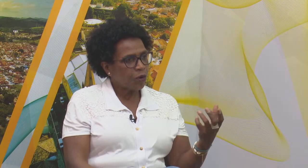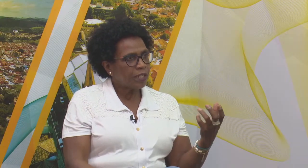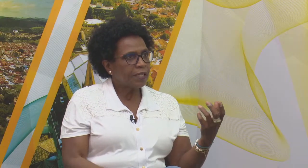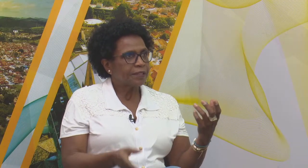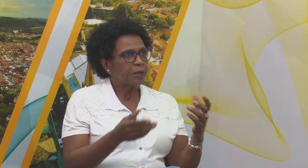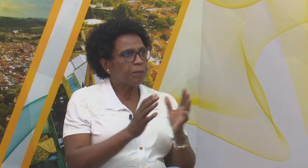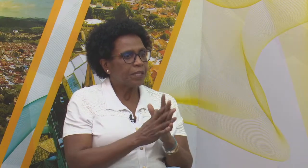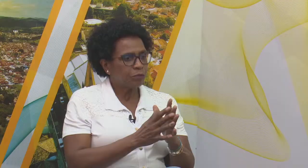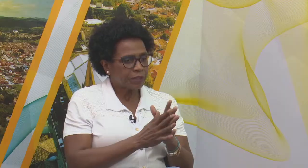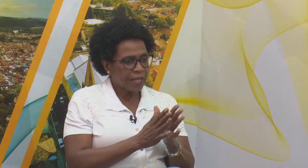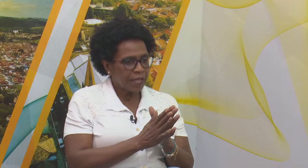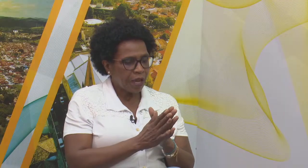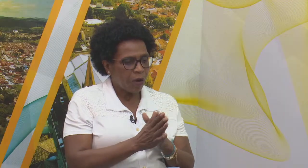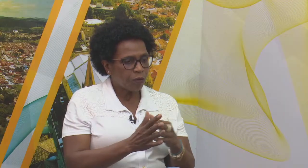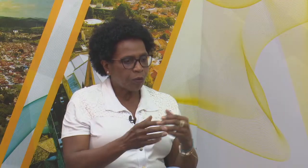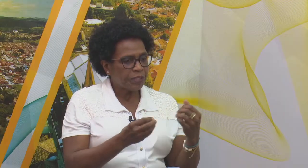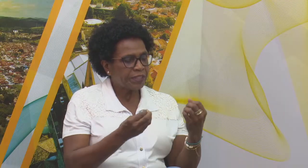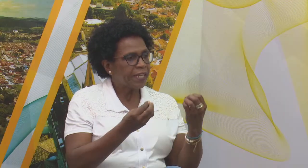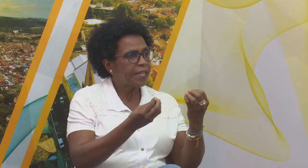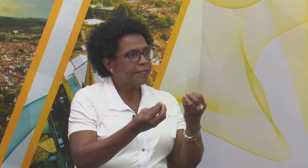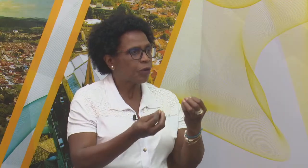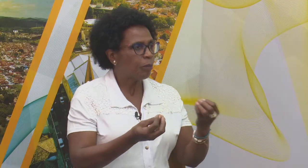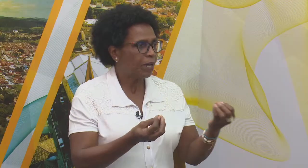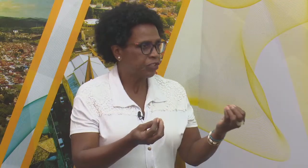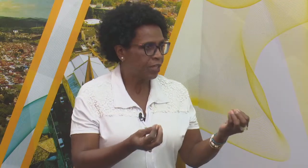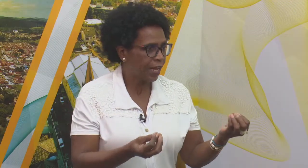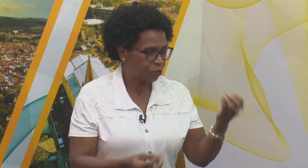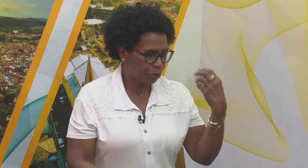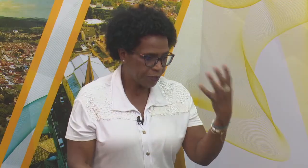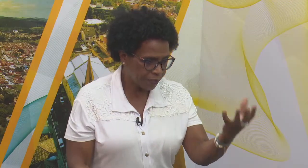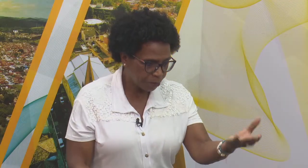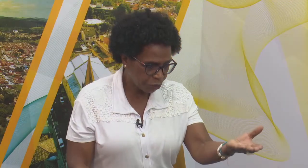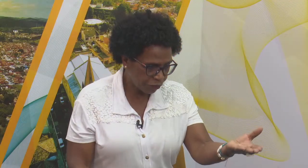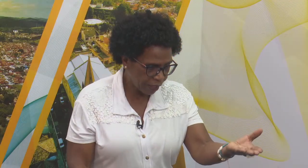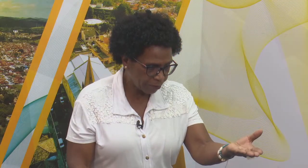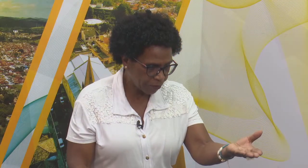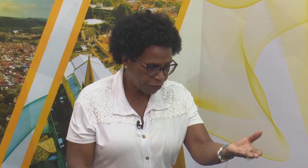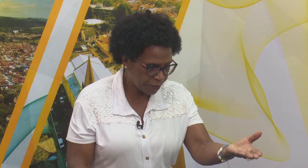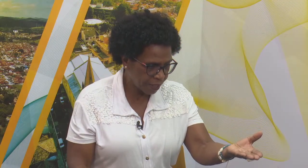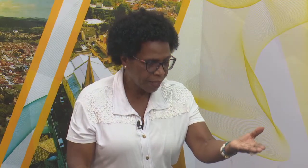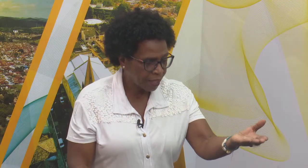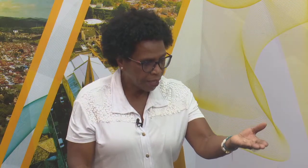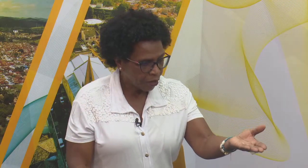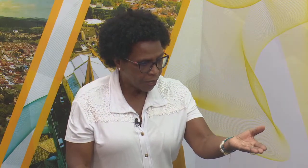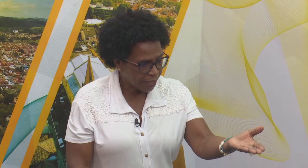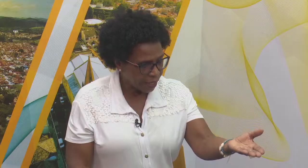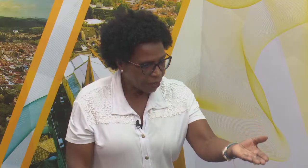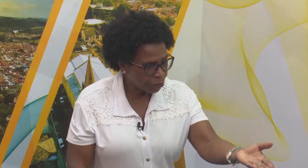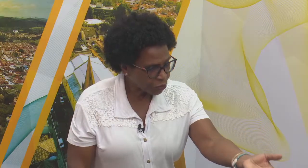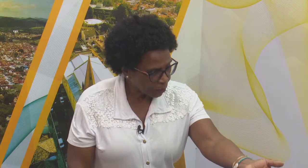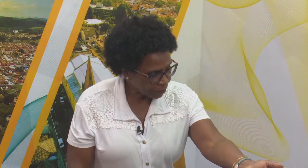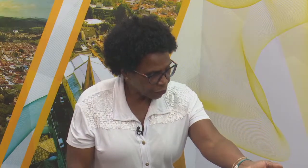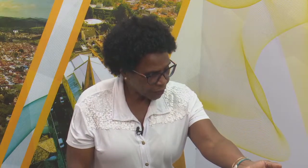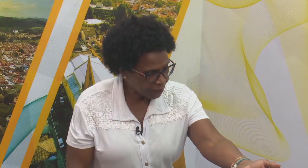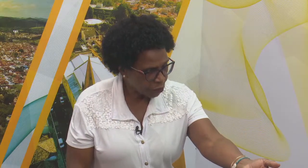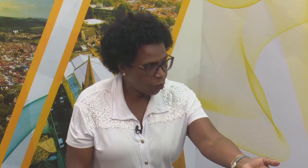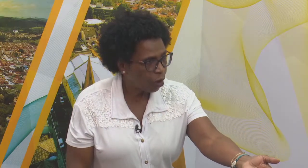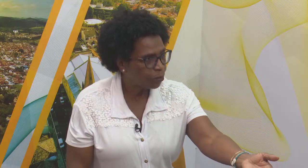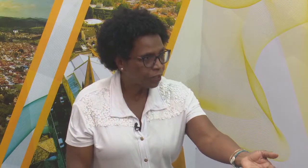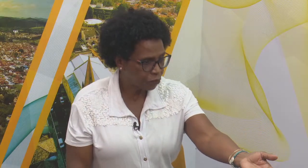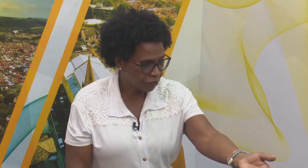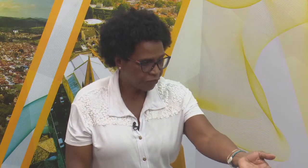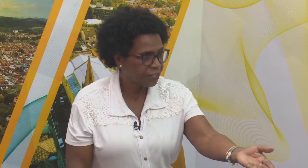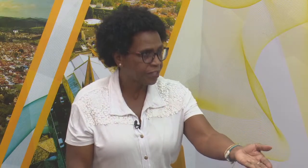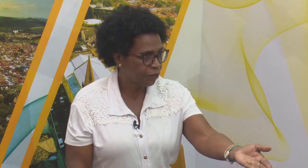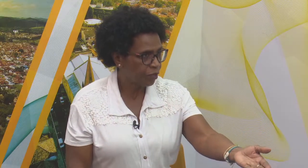ela não olha, ela também não tem o interesse compartilhado. Por exemplo, se eu falar para você, eu mostrar para você esse